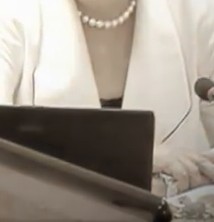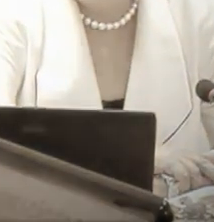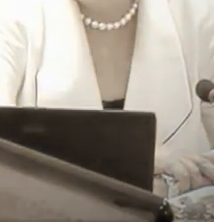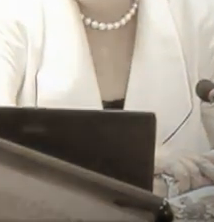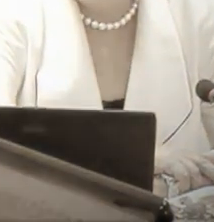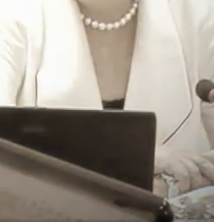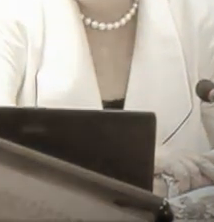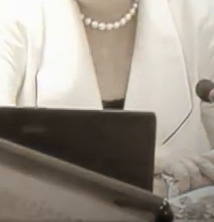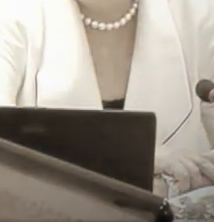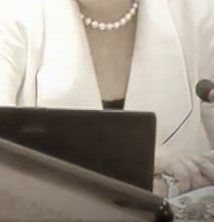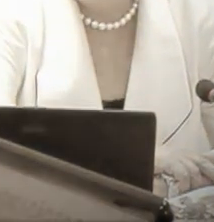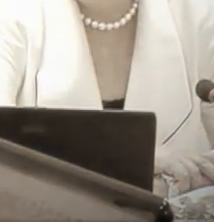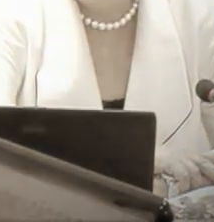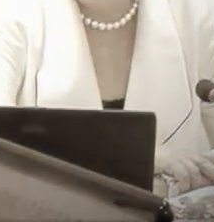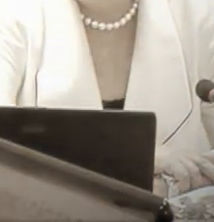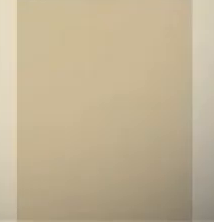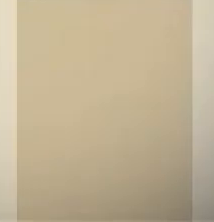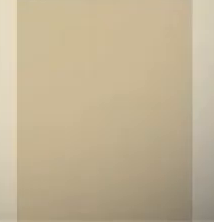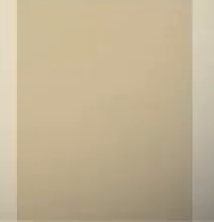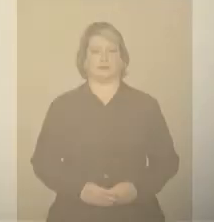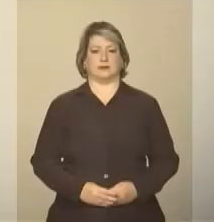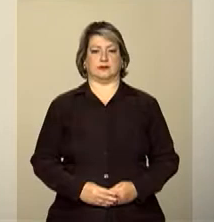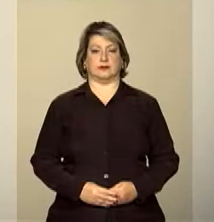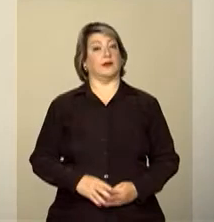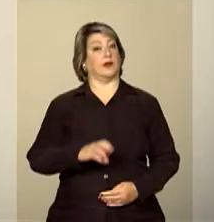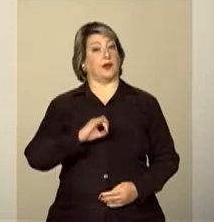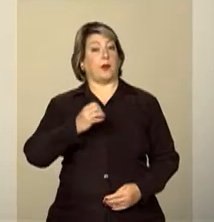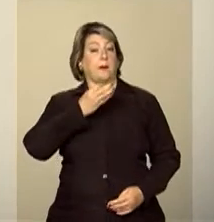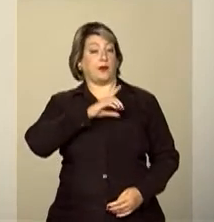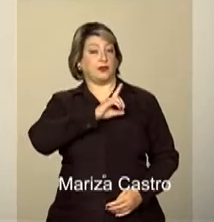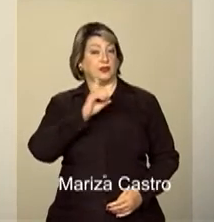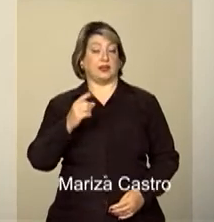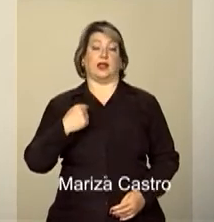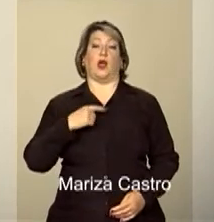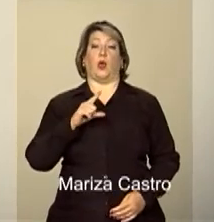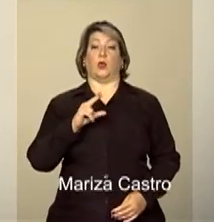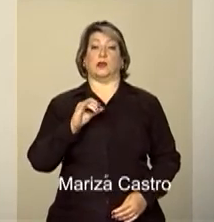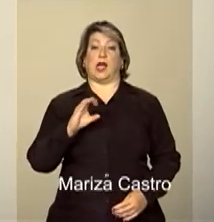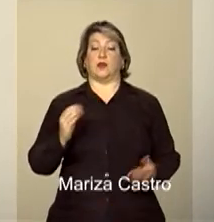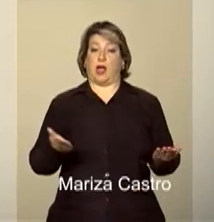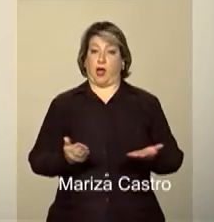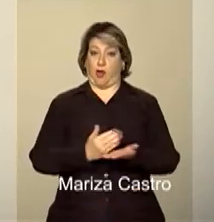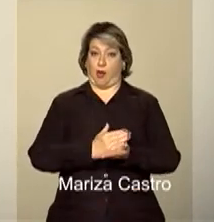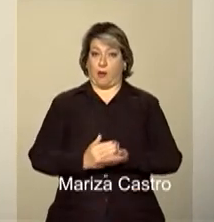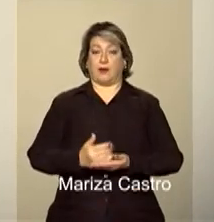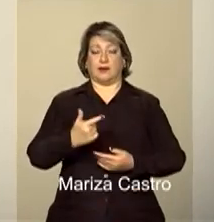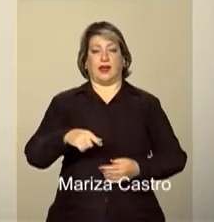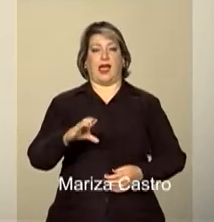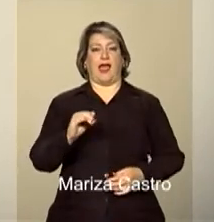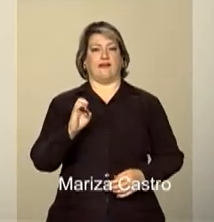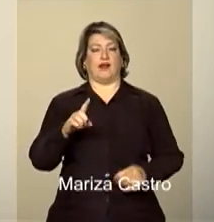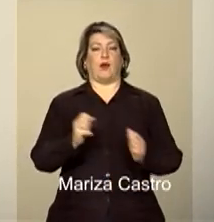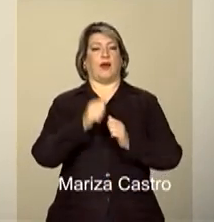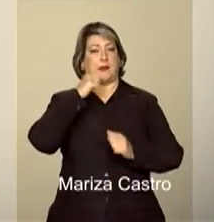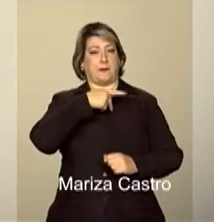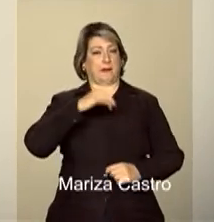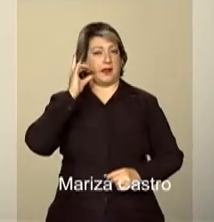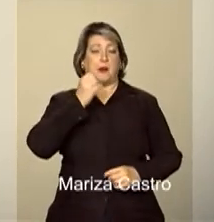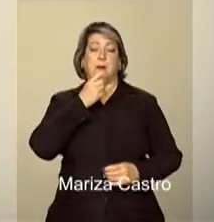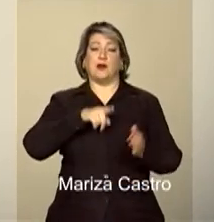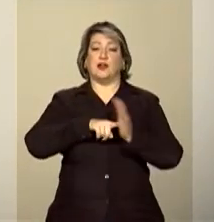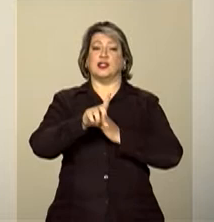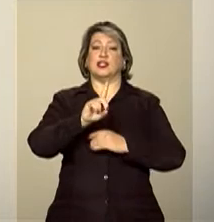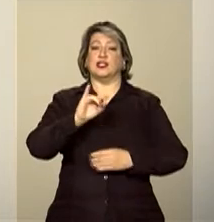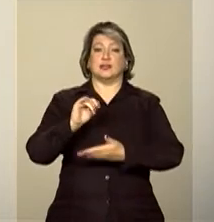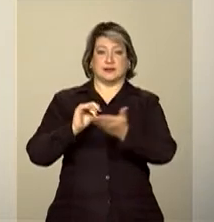café com a Presidenta Olá bom dia eu sou Luciano Seixas e começa agora mais um café com a presidenta Dilma Bom